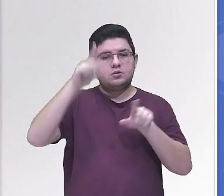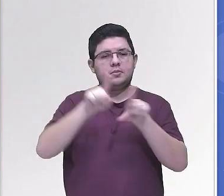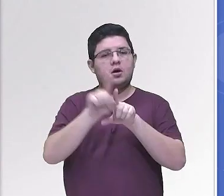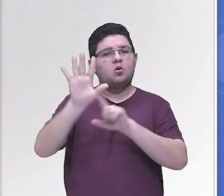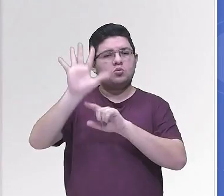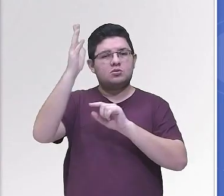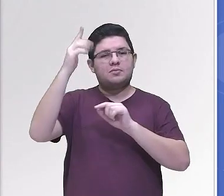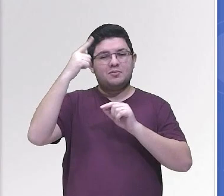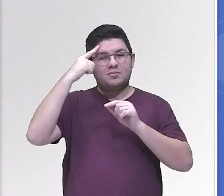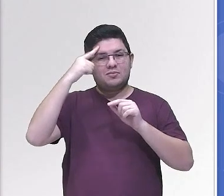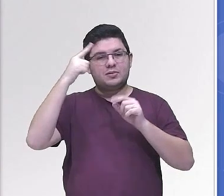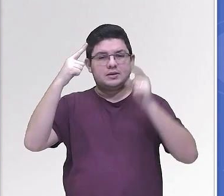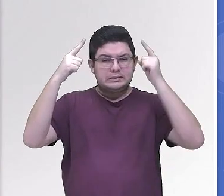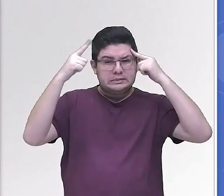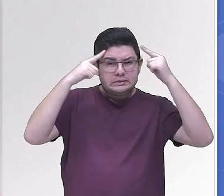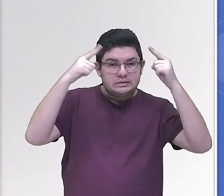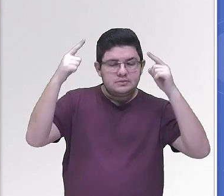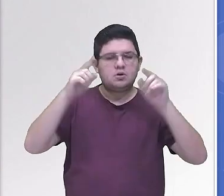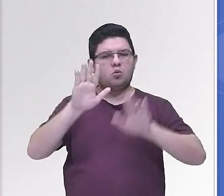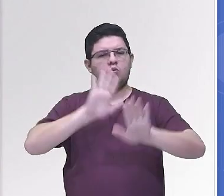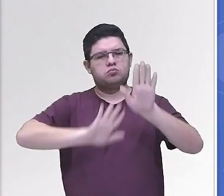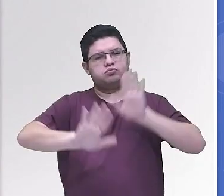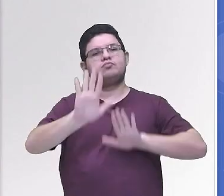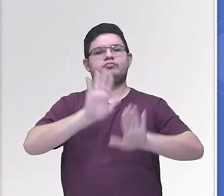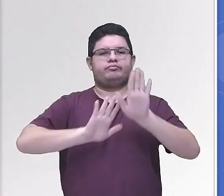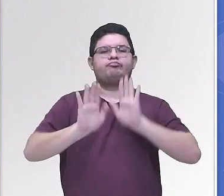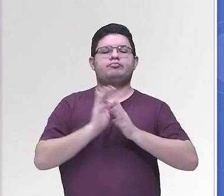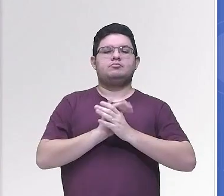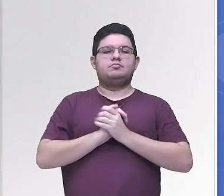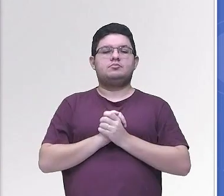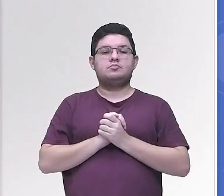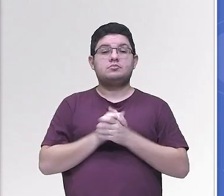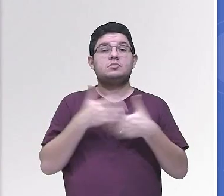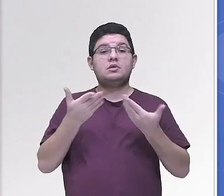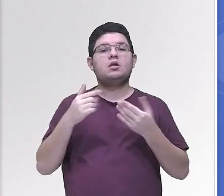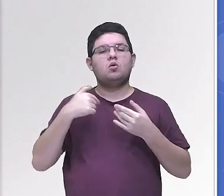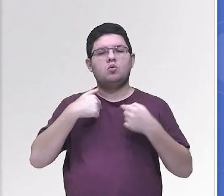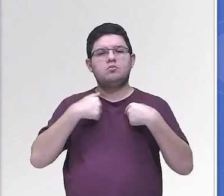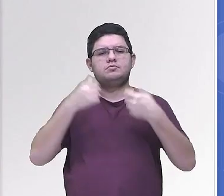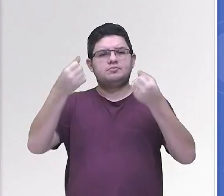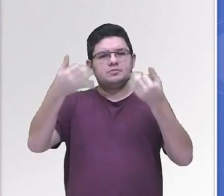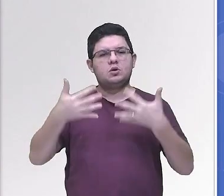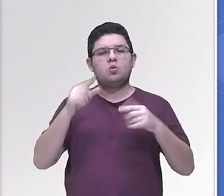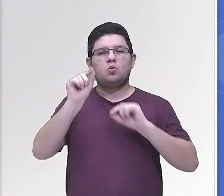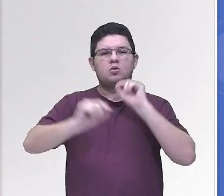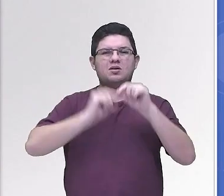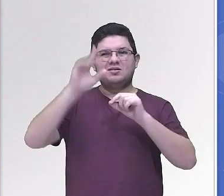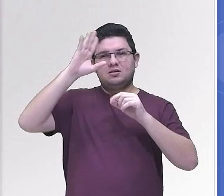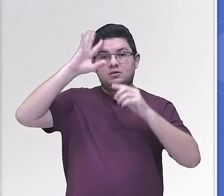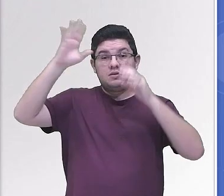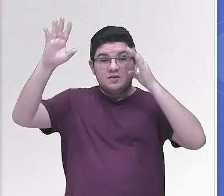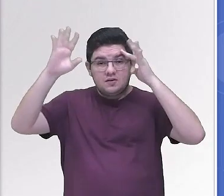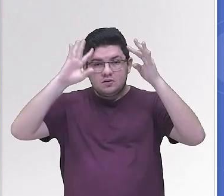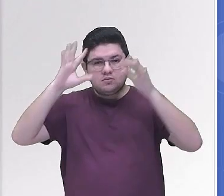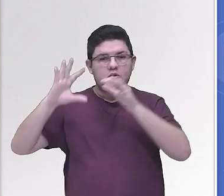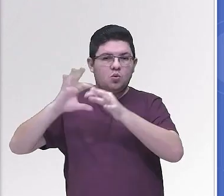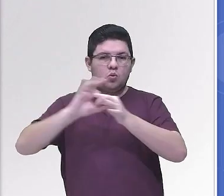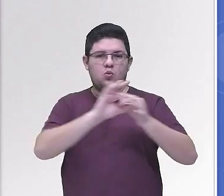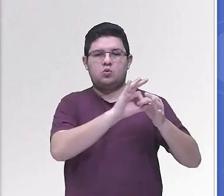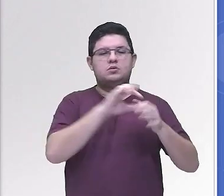daí. Vejam só! Eu fui falando aos poucos desse contexto do filosofar, dessa reflexão filosófica aí,